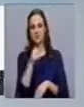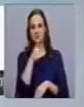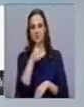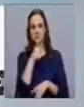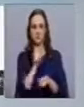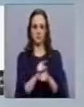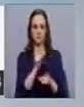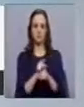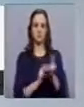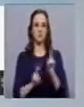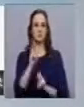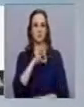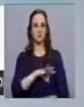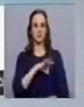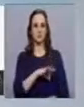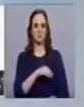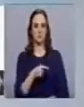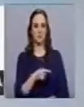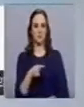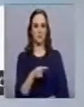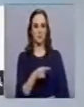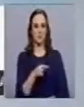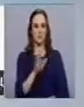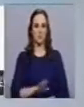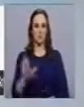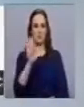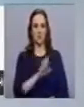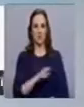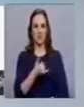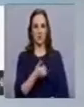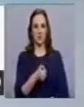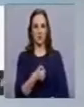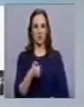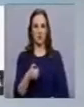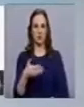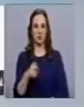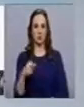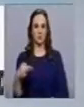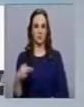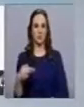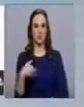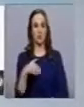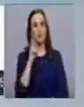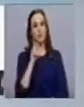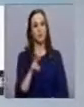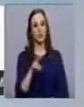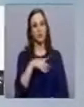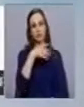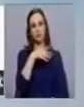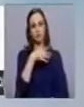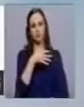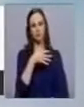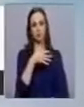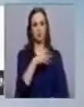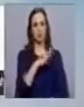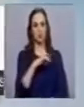decida aumentar o valor do salário mínimo nacional para os 557 euros. E iremos com certeza ouvir essas declarações dos